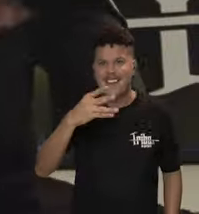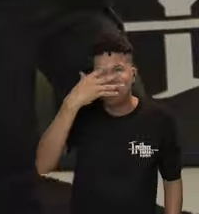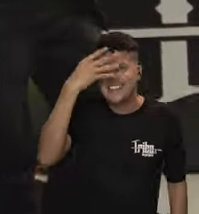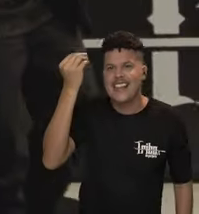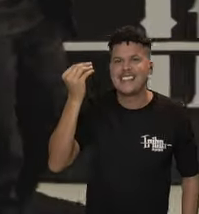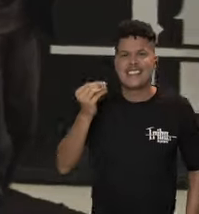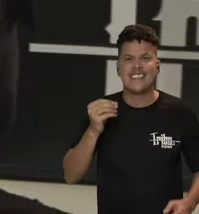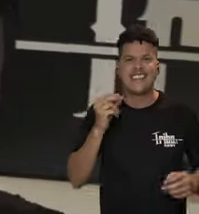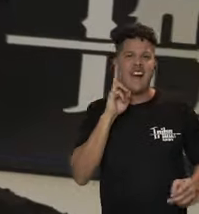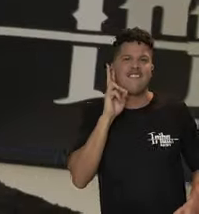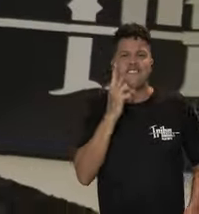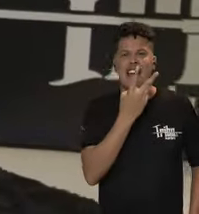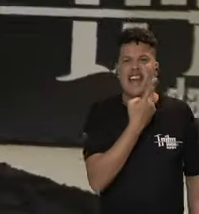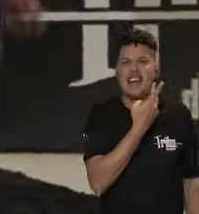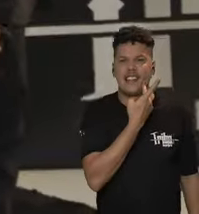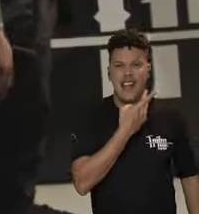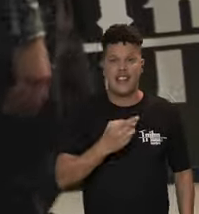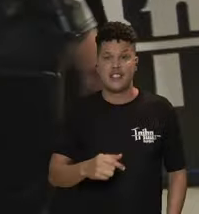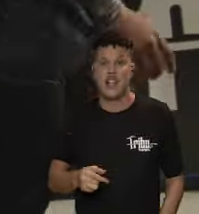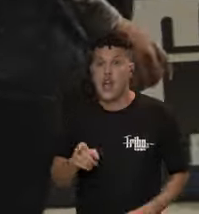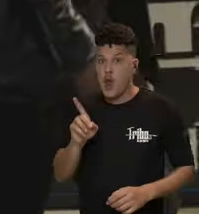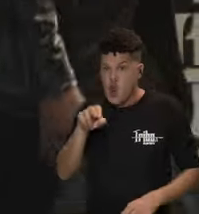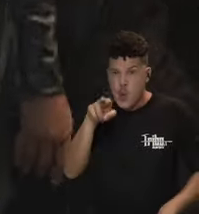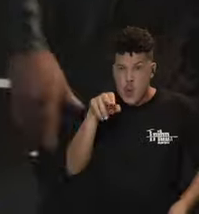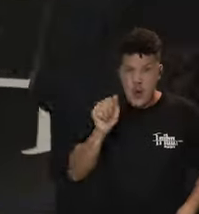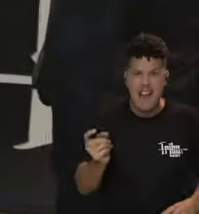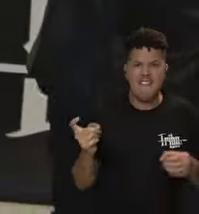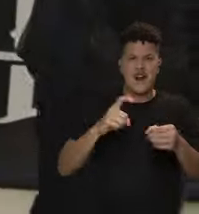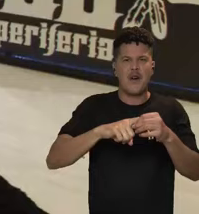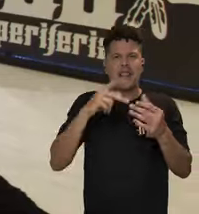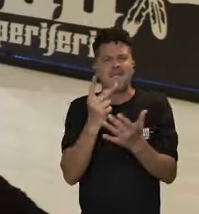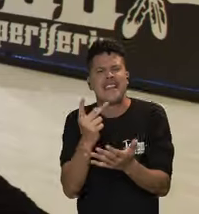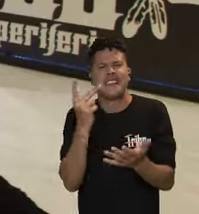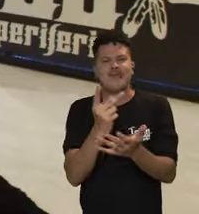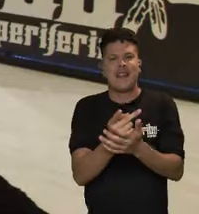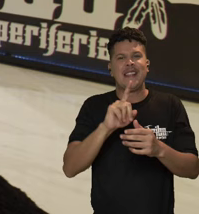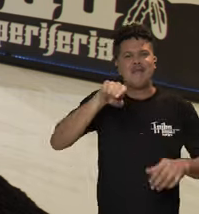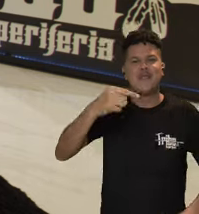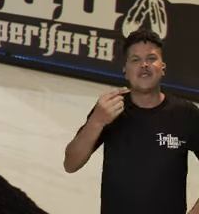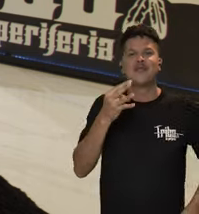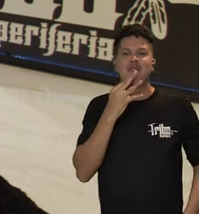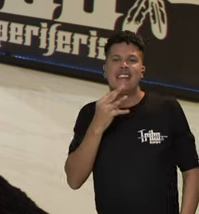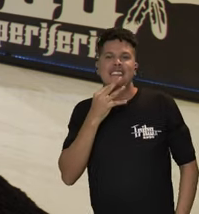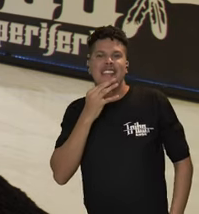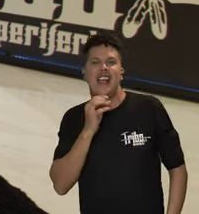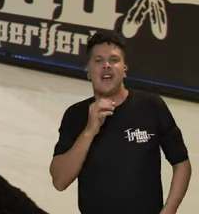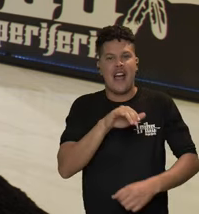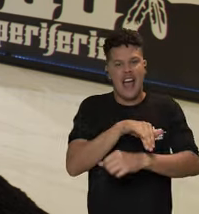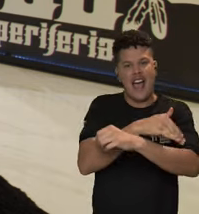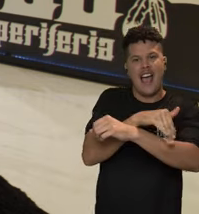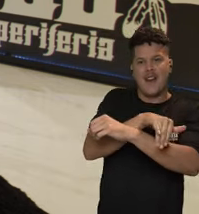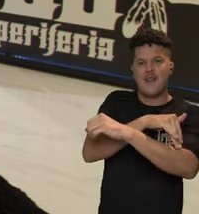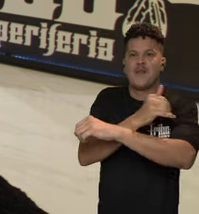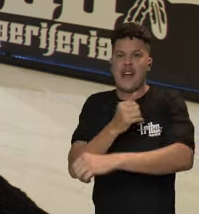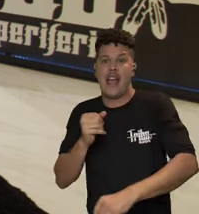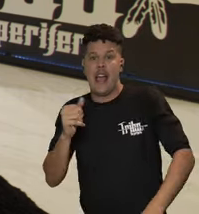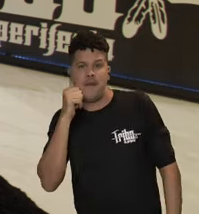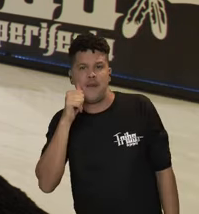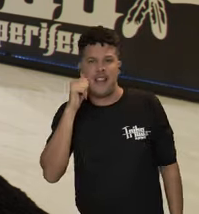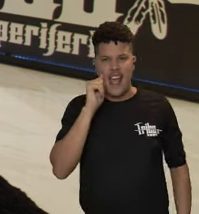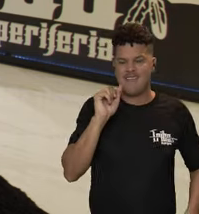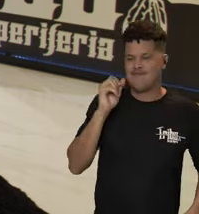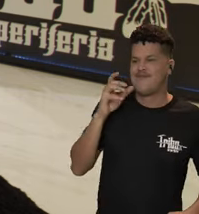vaidade. Nunca foi a mesma depois que conheceu a rua. Viu a noite de perto, seus prazeres, suas loucuras. Ela